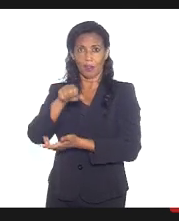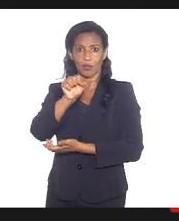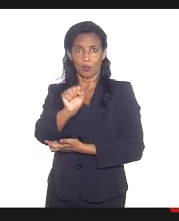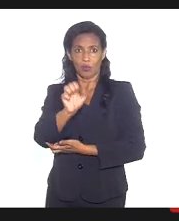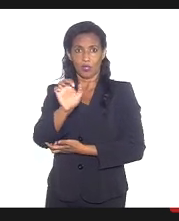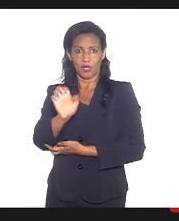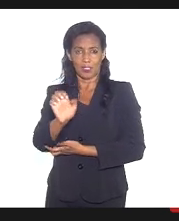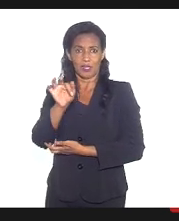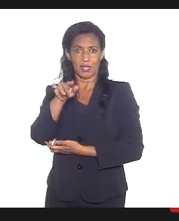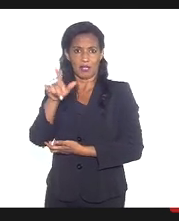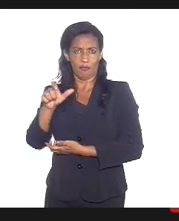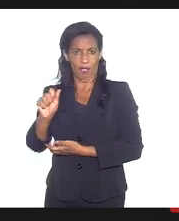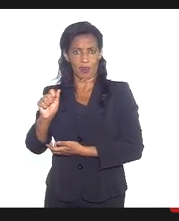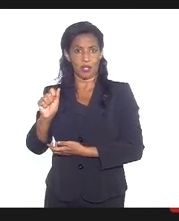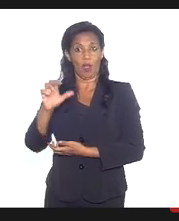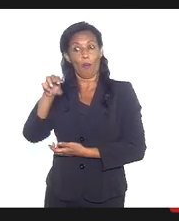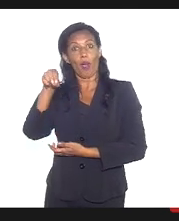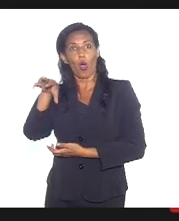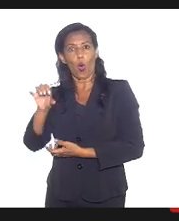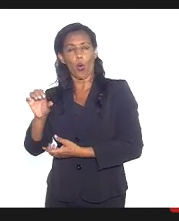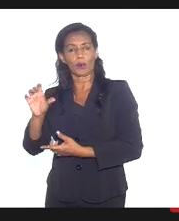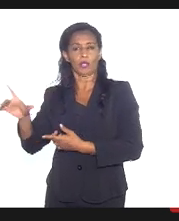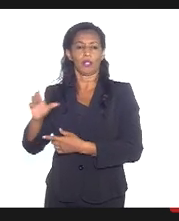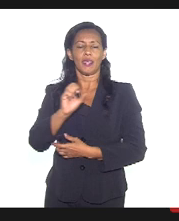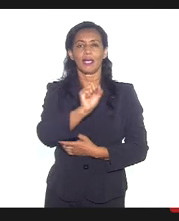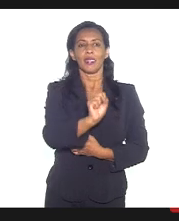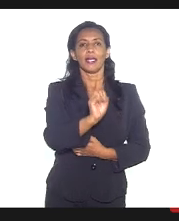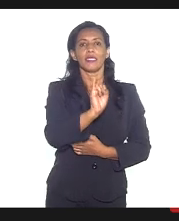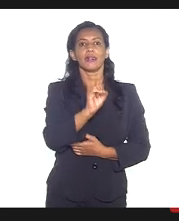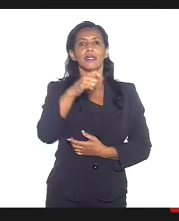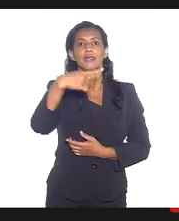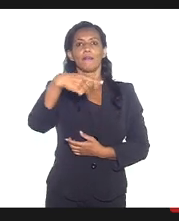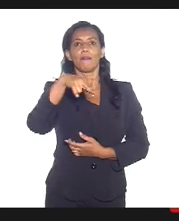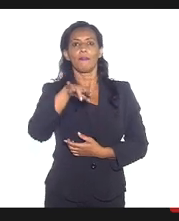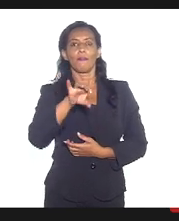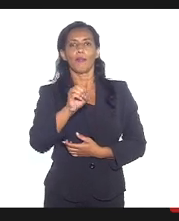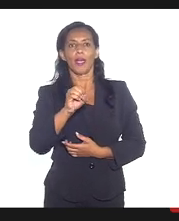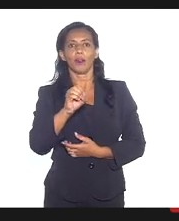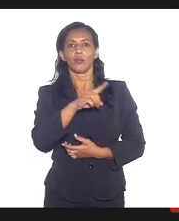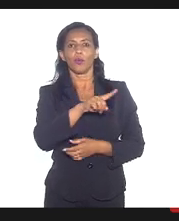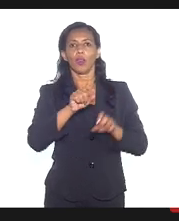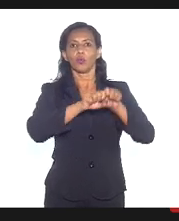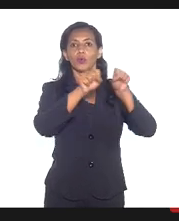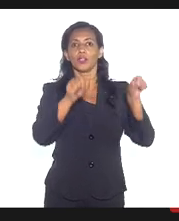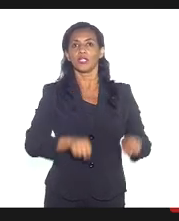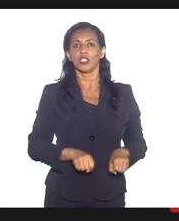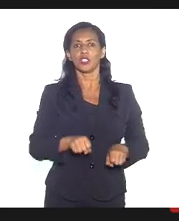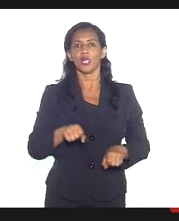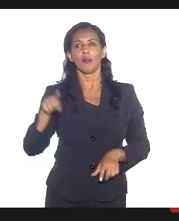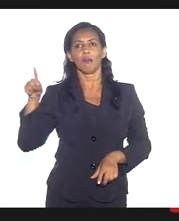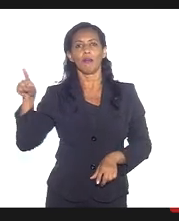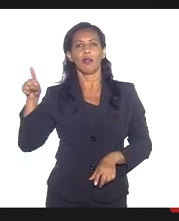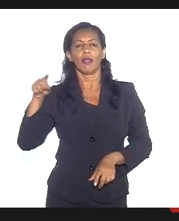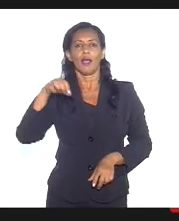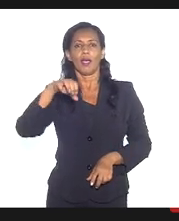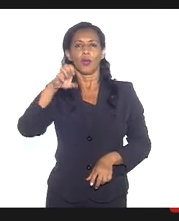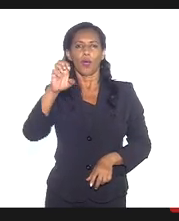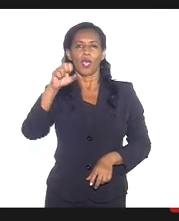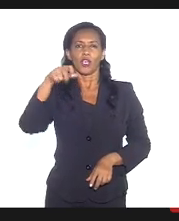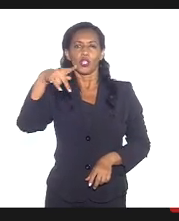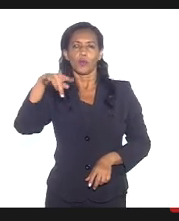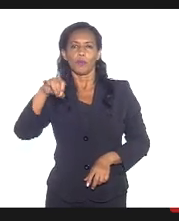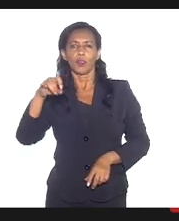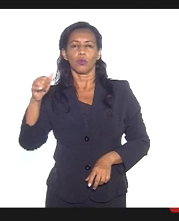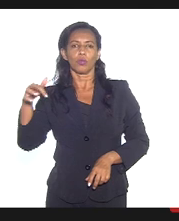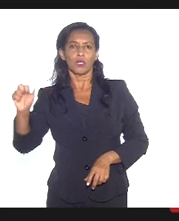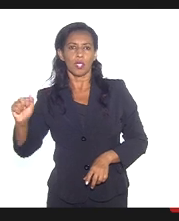Uma conta do banco, vou dizer assim. O Cipetro é o sistema que é depositado no Espírito Santo, que contém as informações de produção,